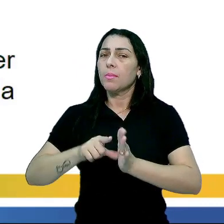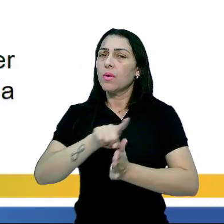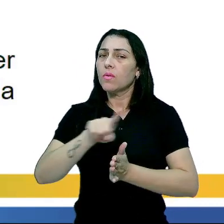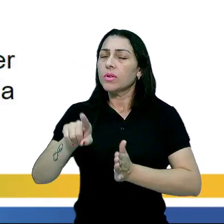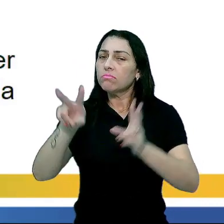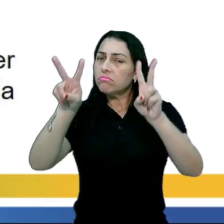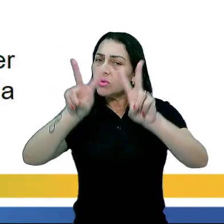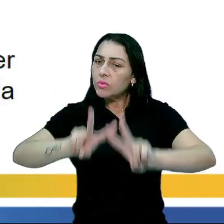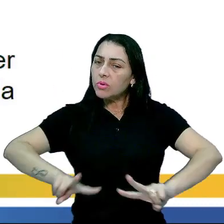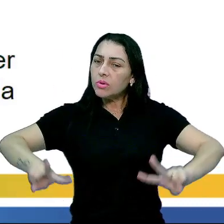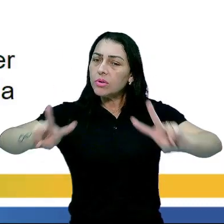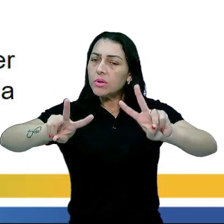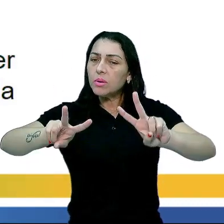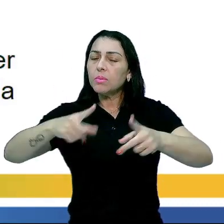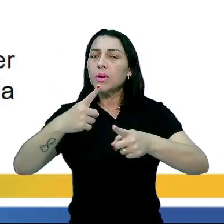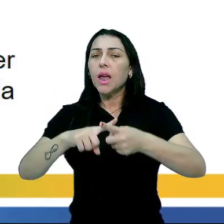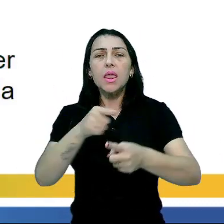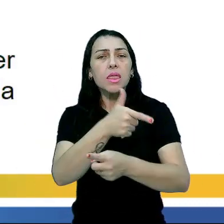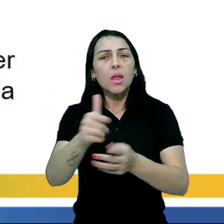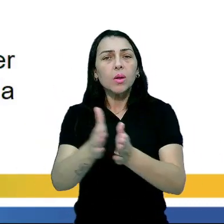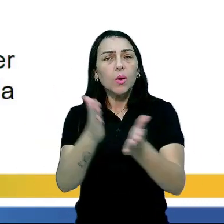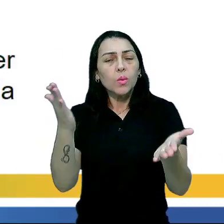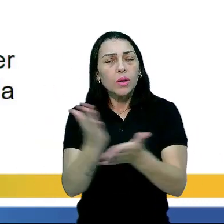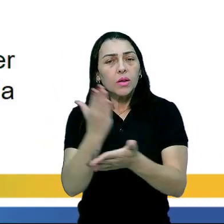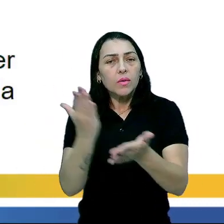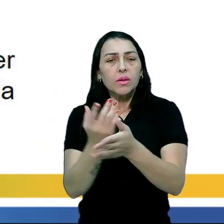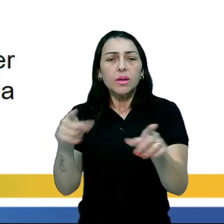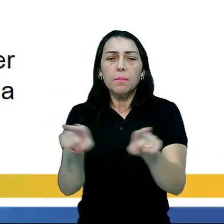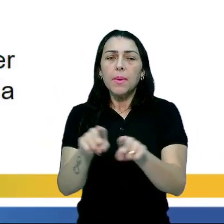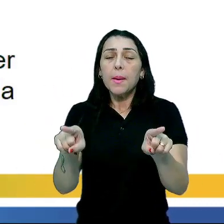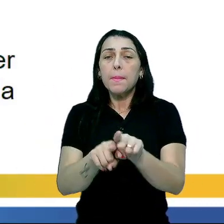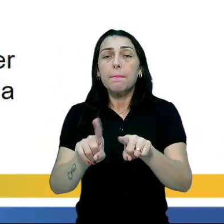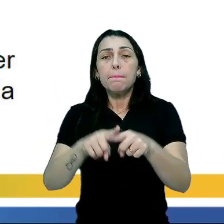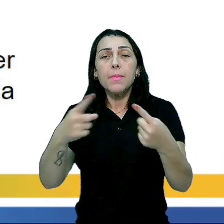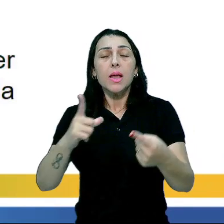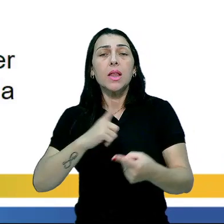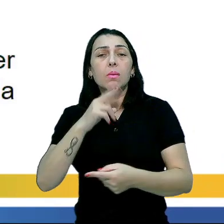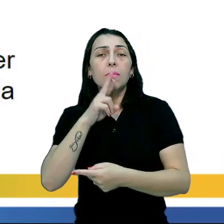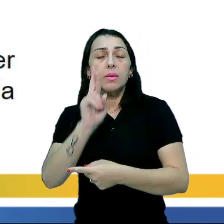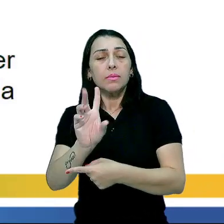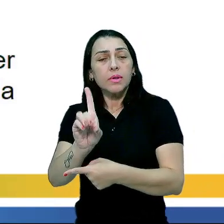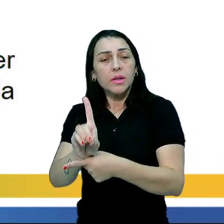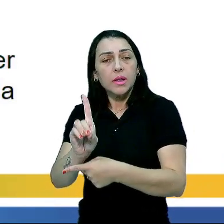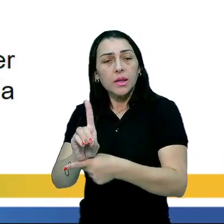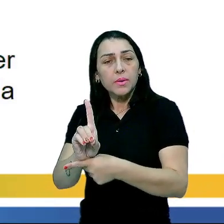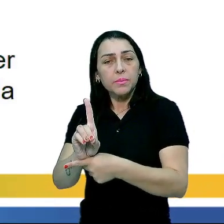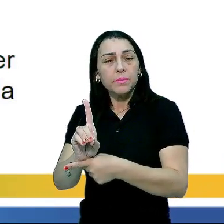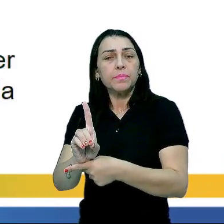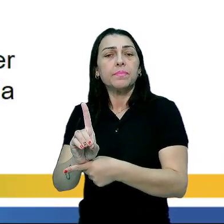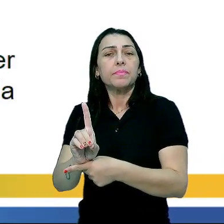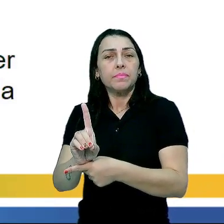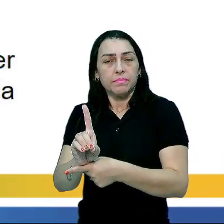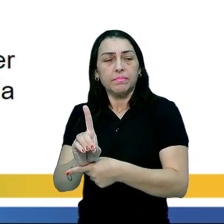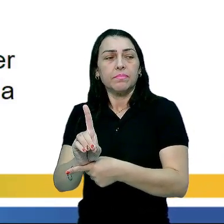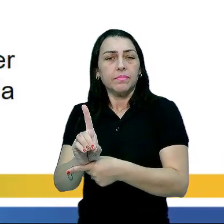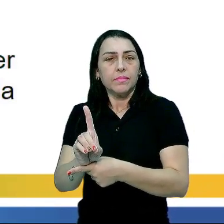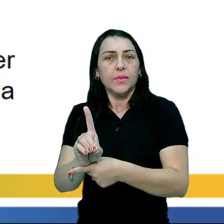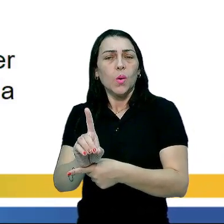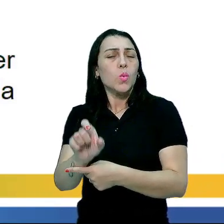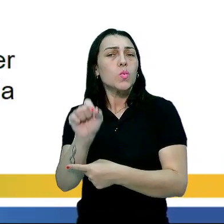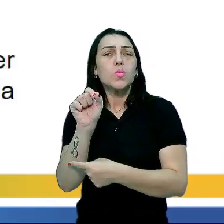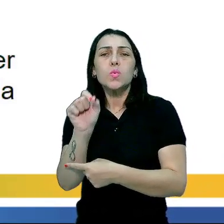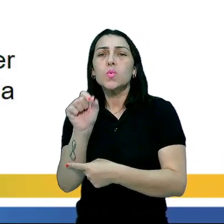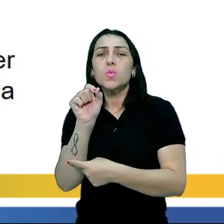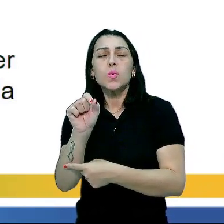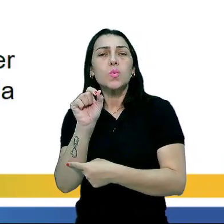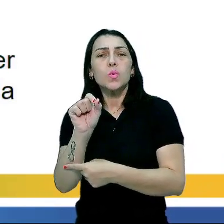ser visualizado por quem não tem o livro também, mas nós temos aí como resposta a letra D. Então, o que